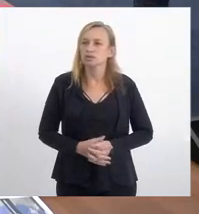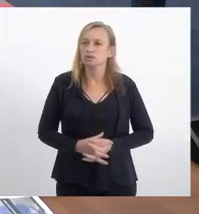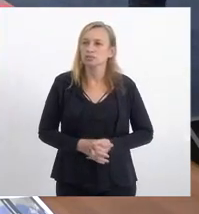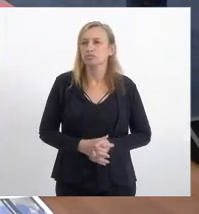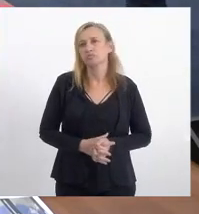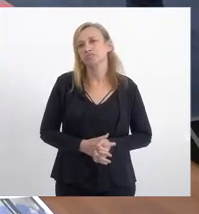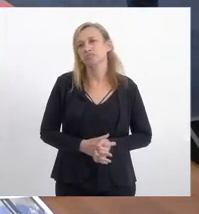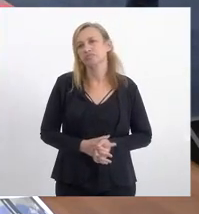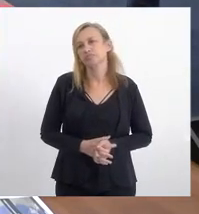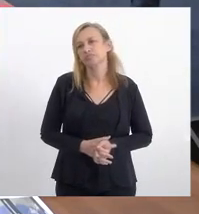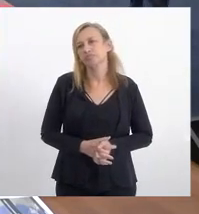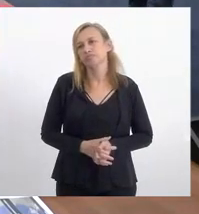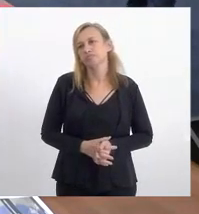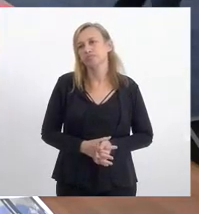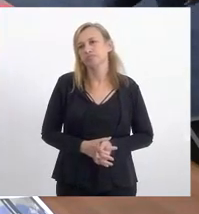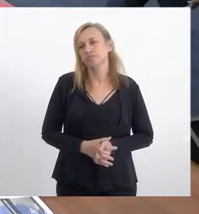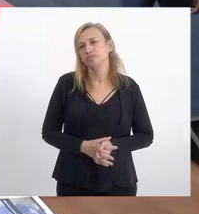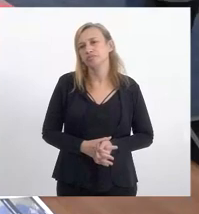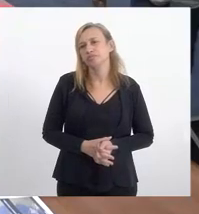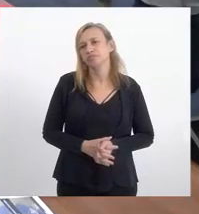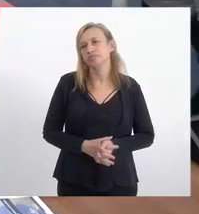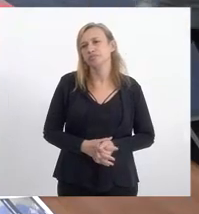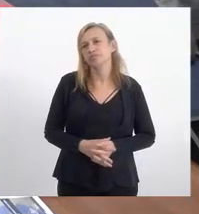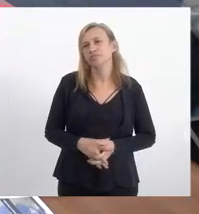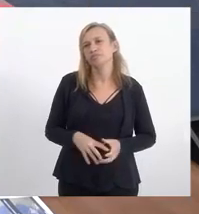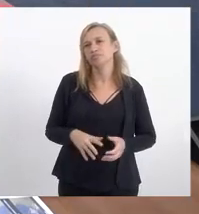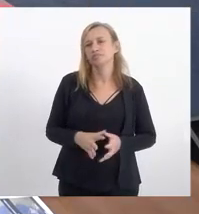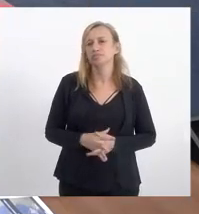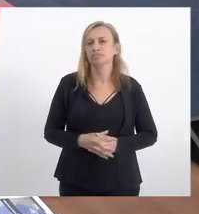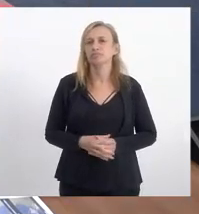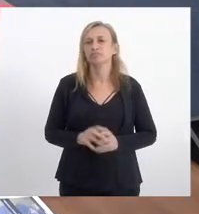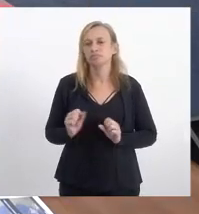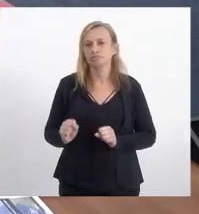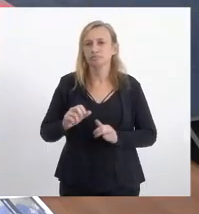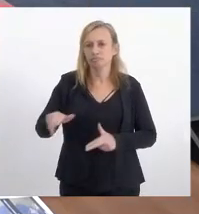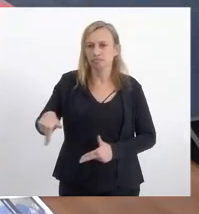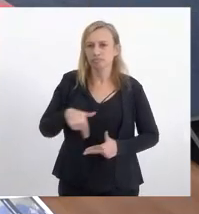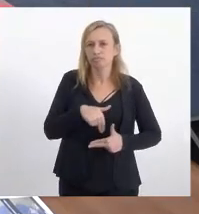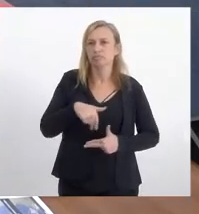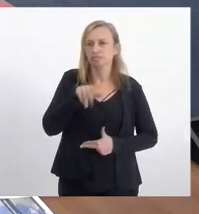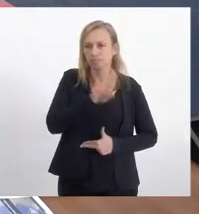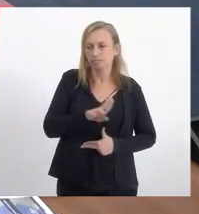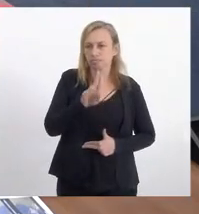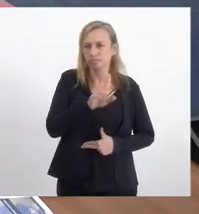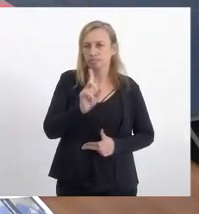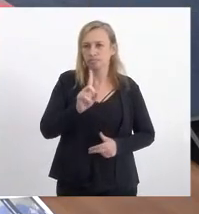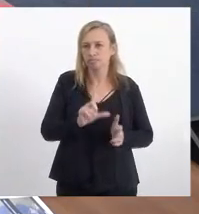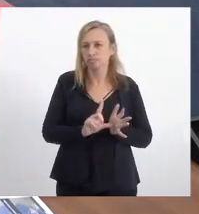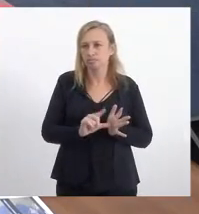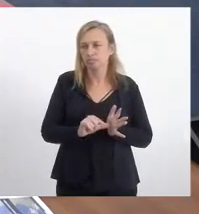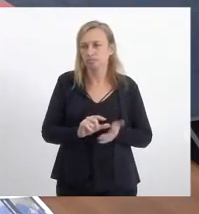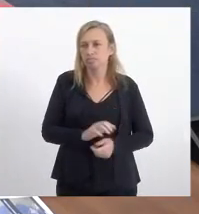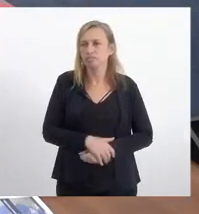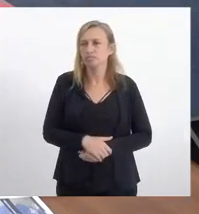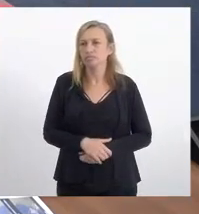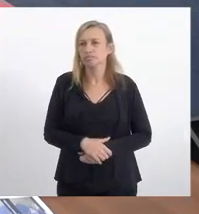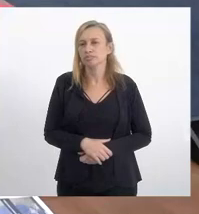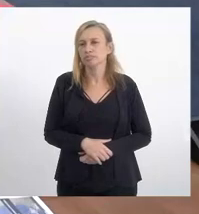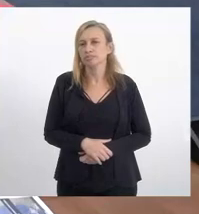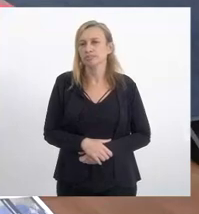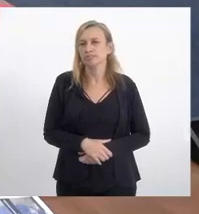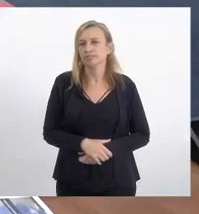bom então usa pode usar teu manto e não atrasaria E aí